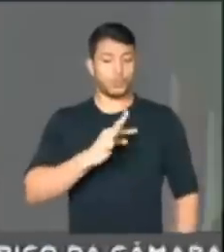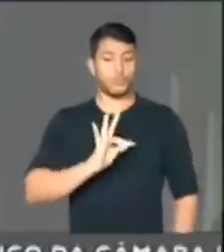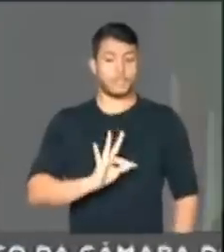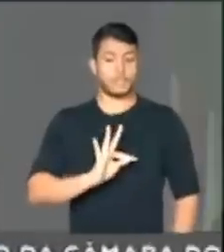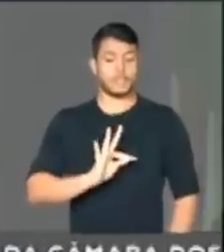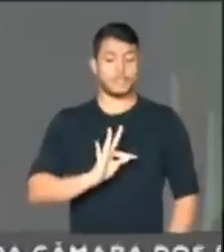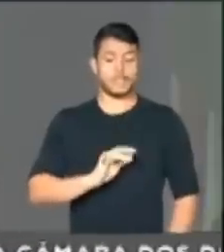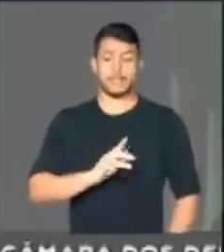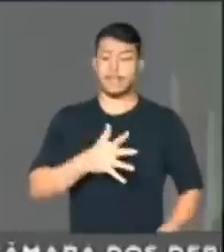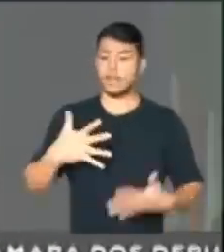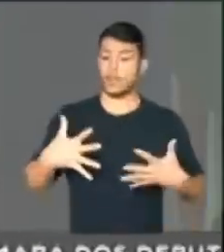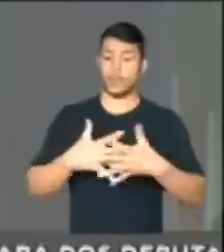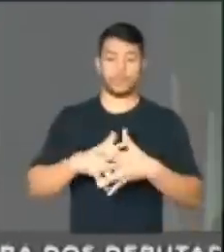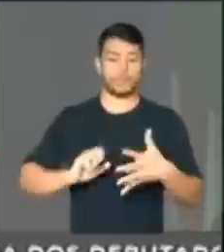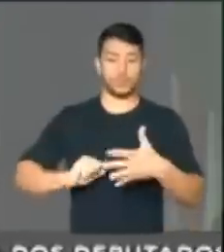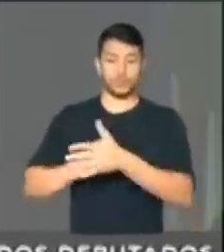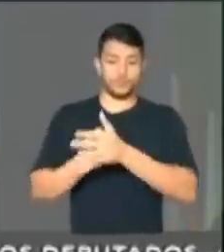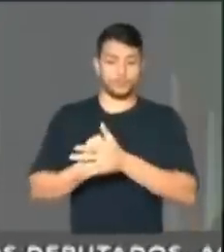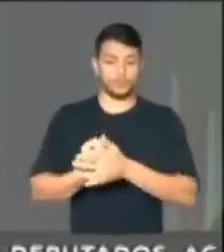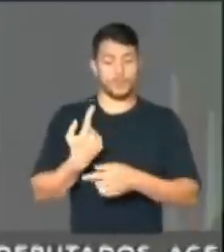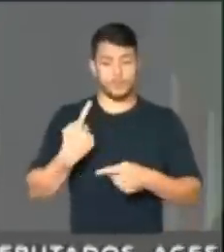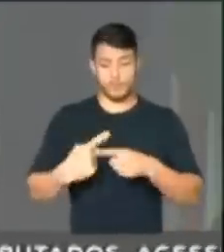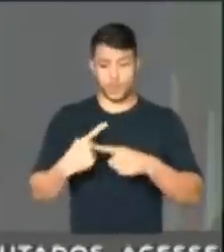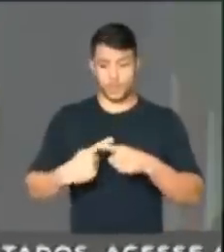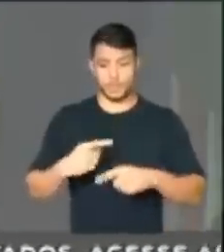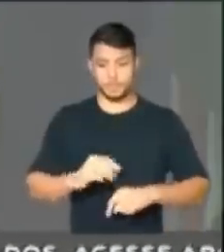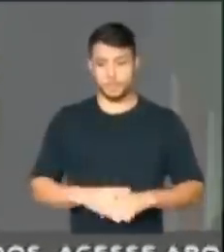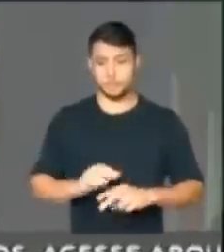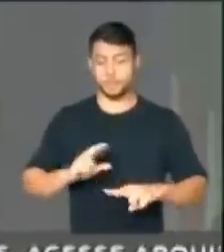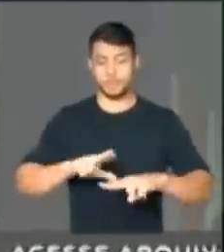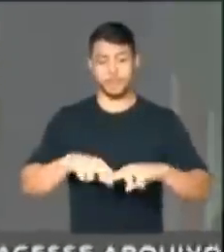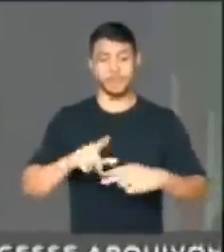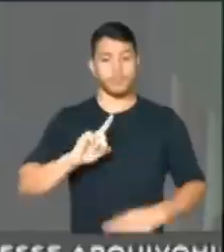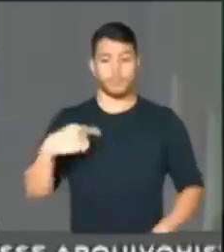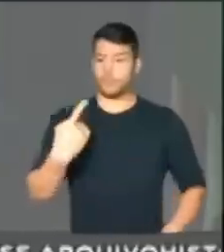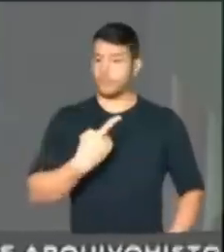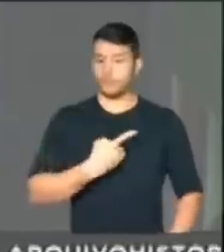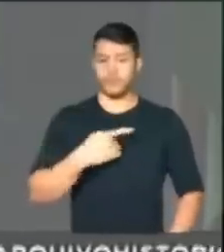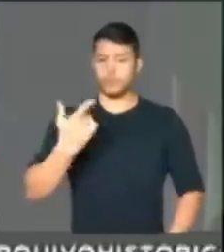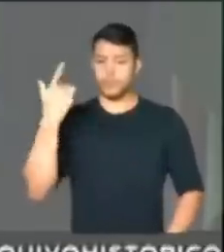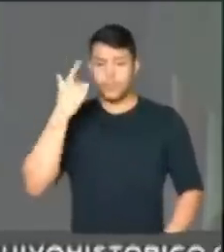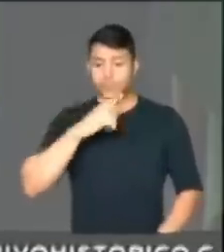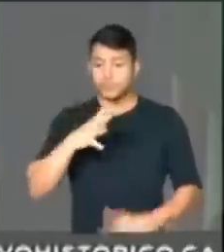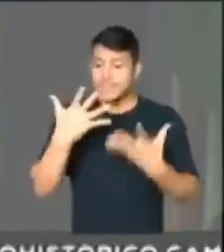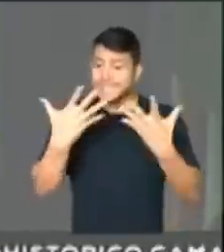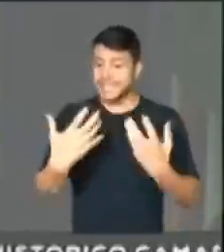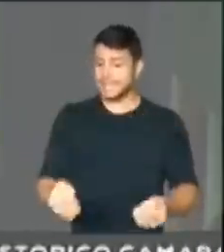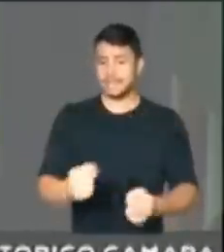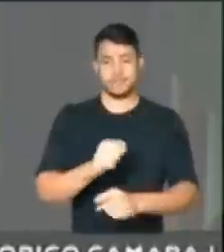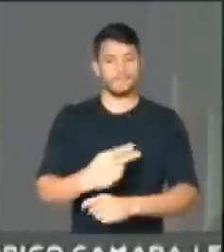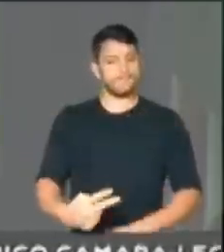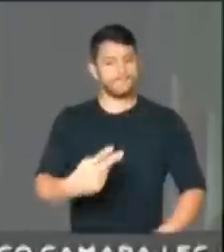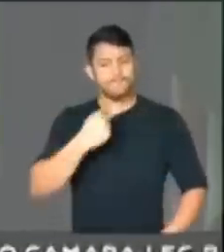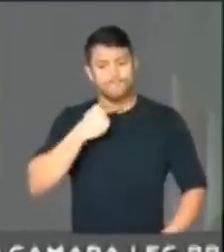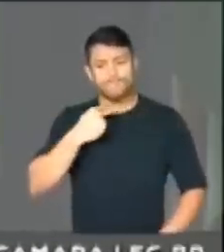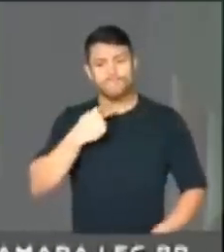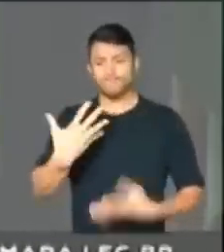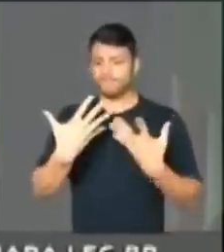Está em obstrução porque nós não aceitamos, em hipótese alguma,